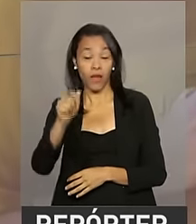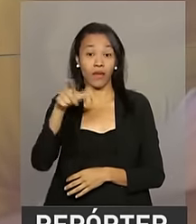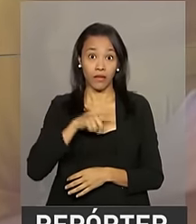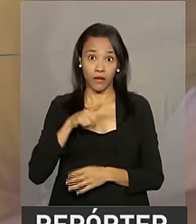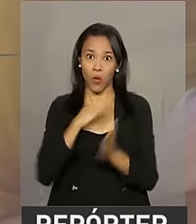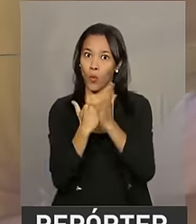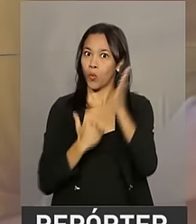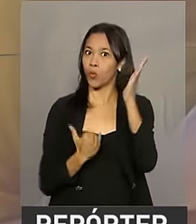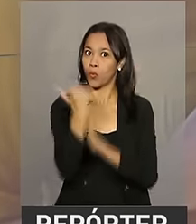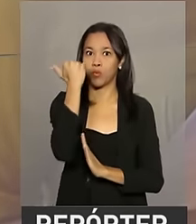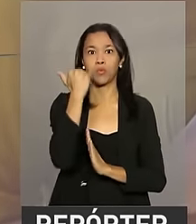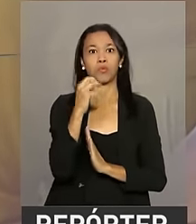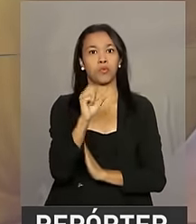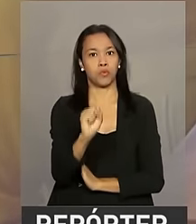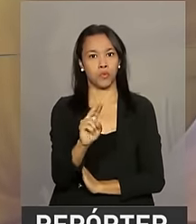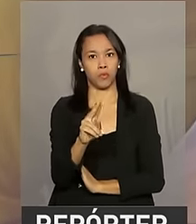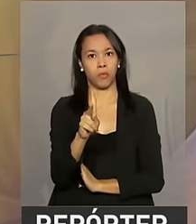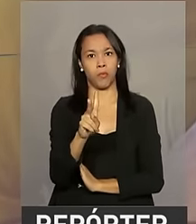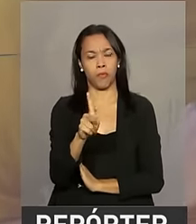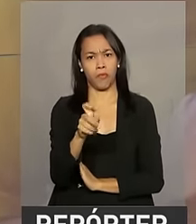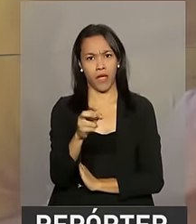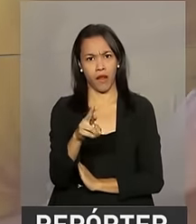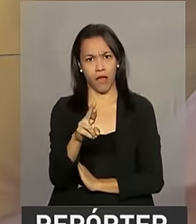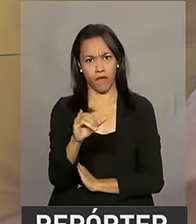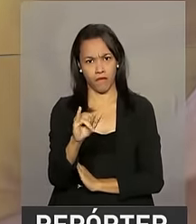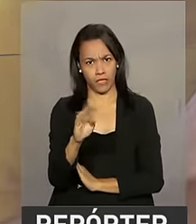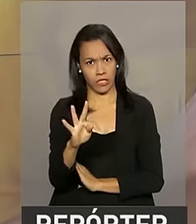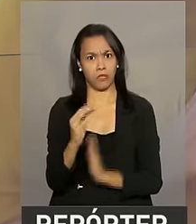superávit na balança comercial. É isso, Paola, bom dia para você.